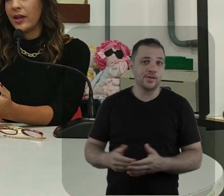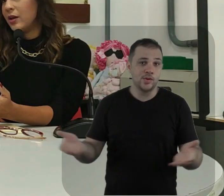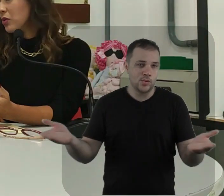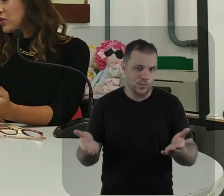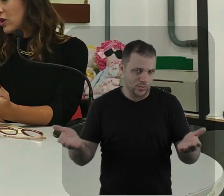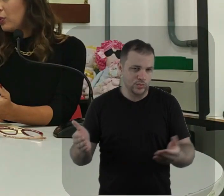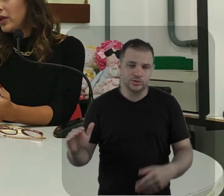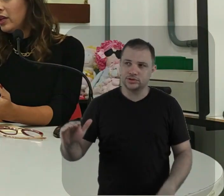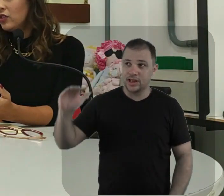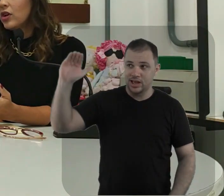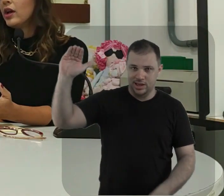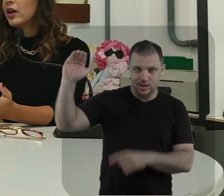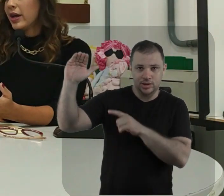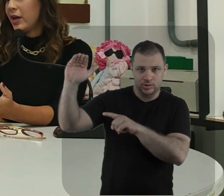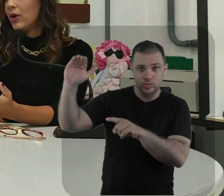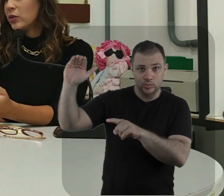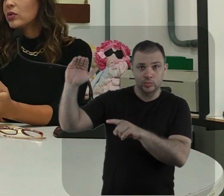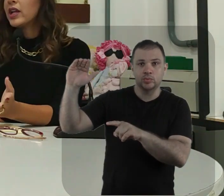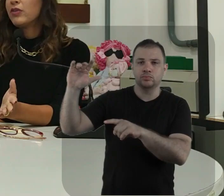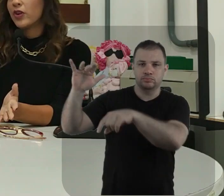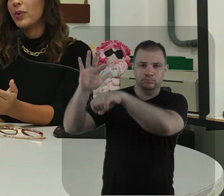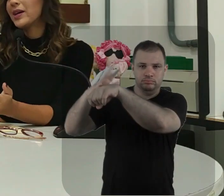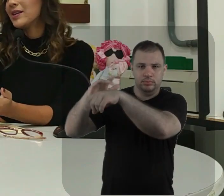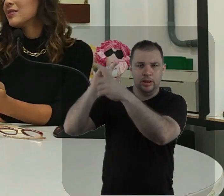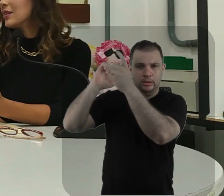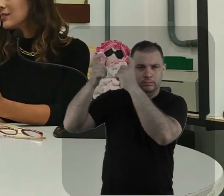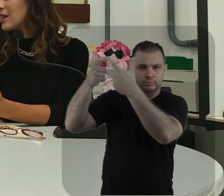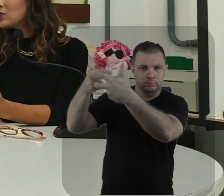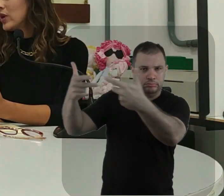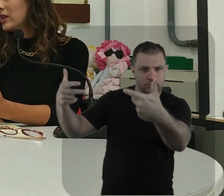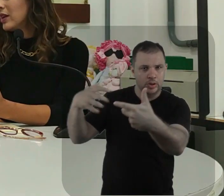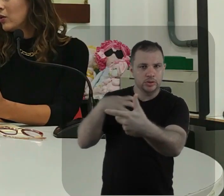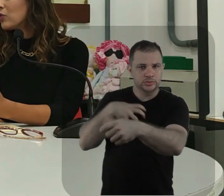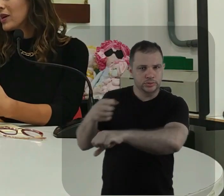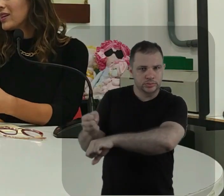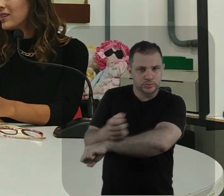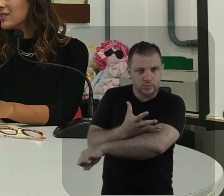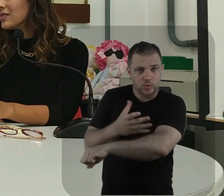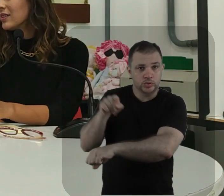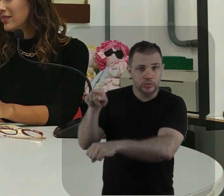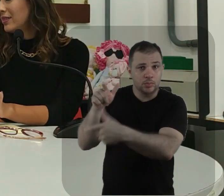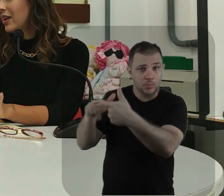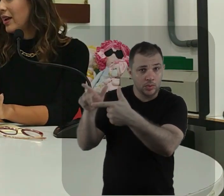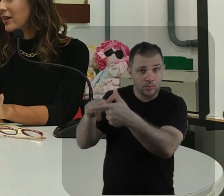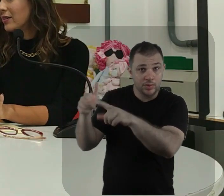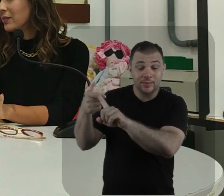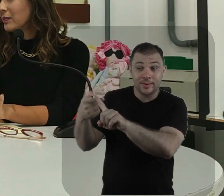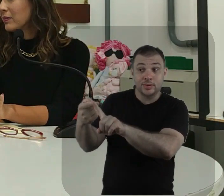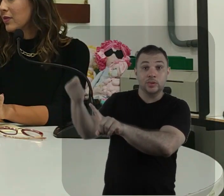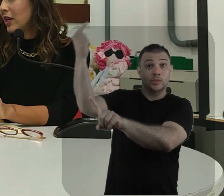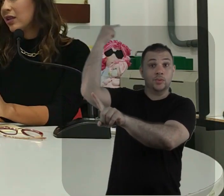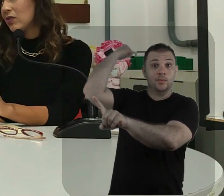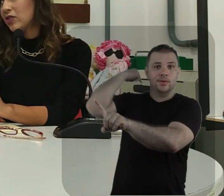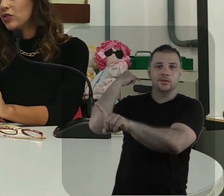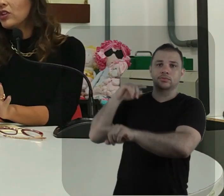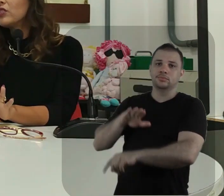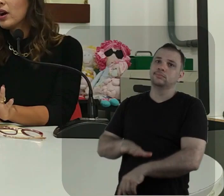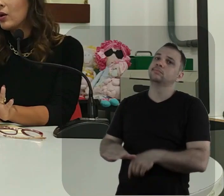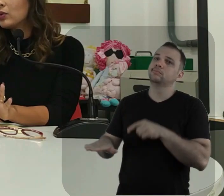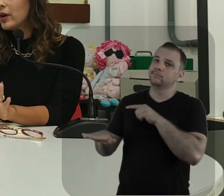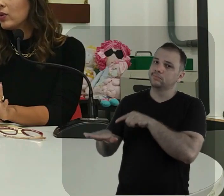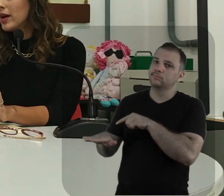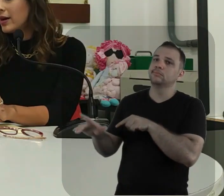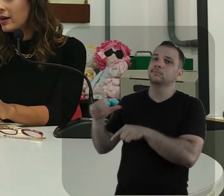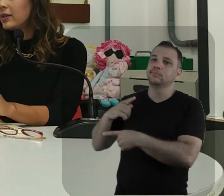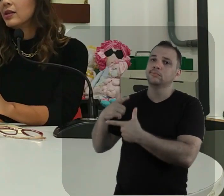adoecido emocionalmente é um adulto que ele foi uma criança, ele traz com ele até hoje uma criança interna, né? Que talvez não